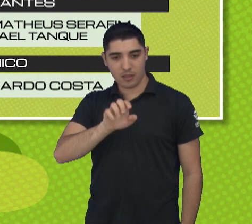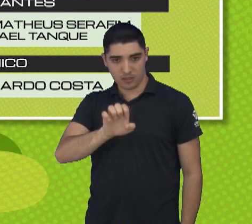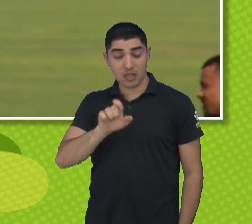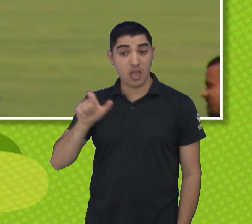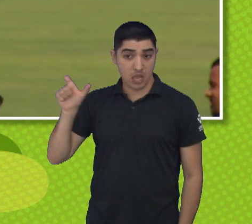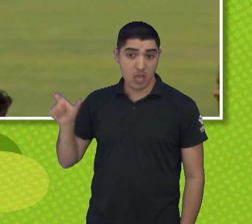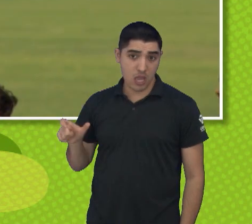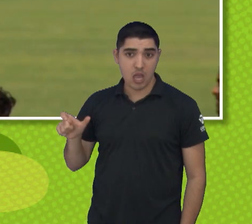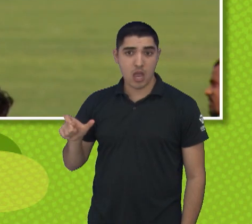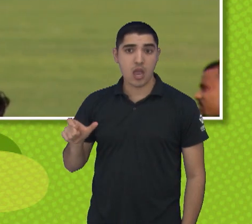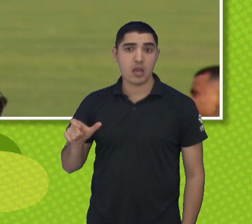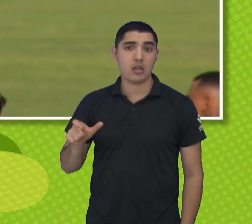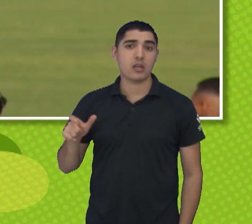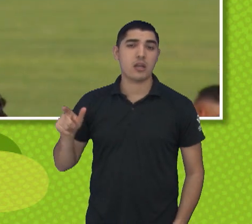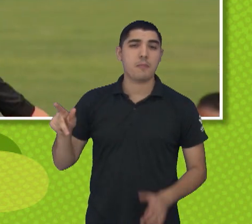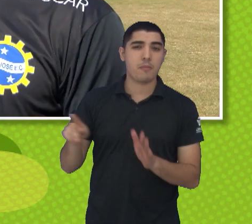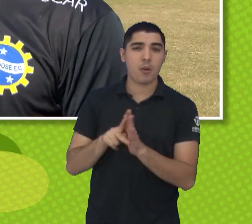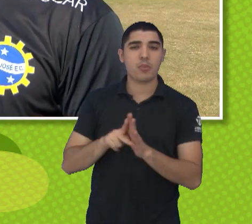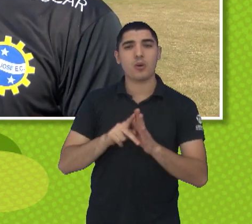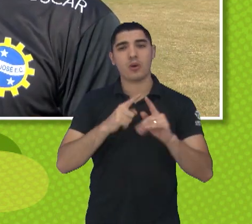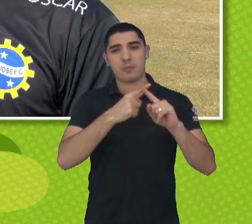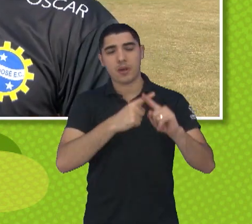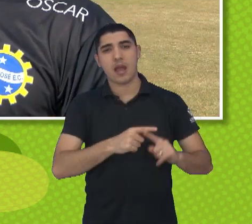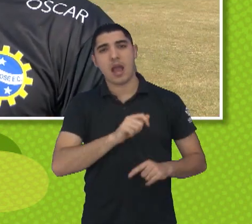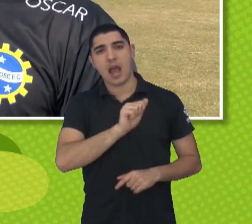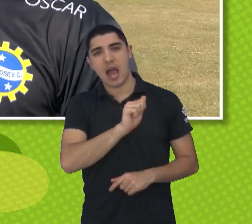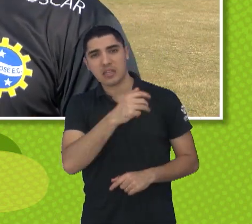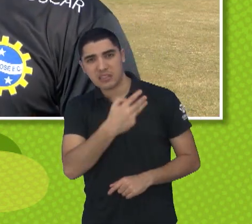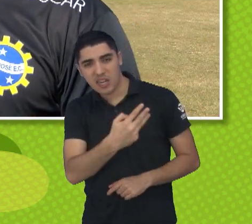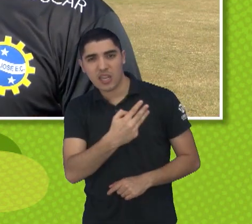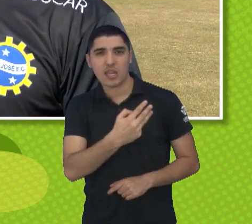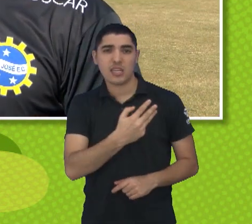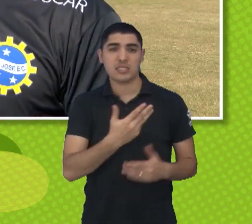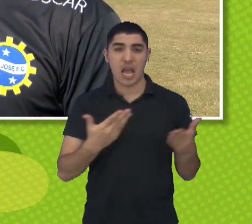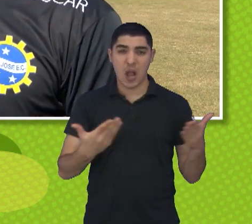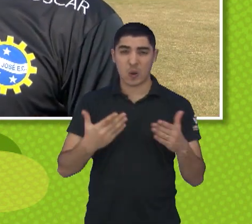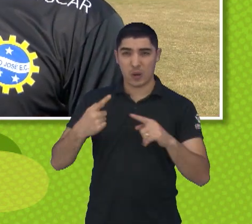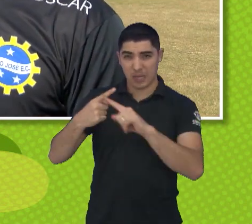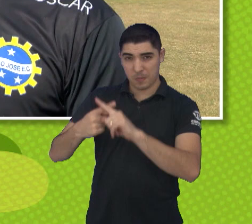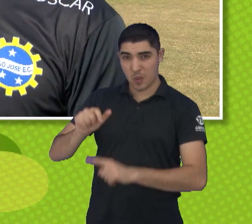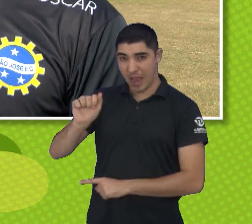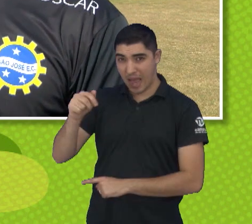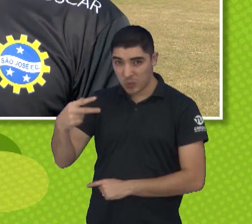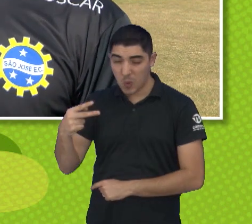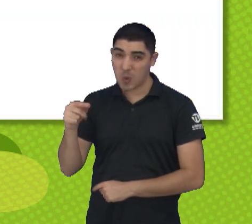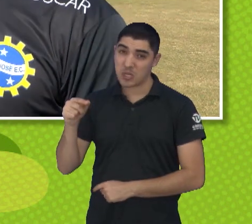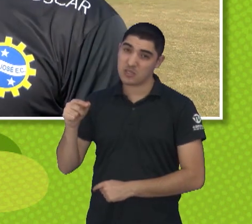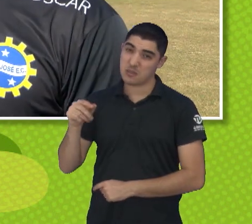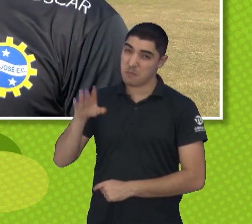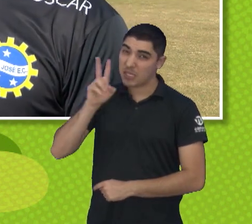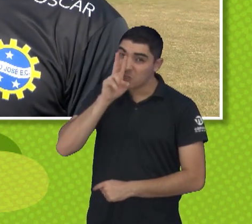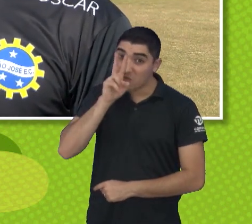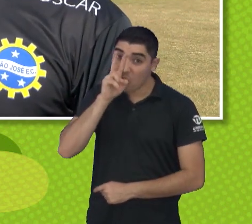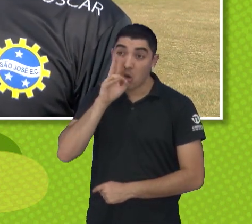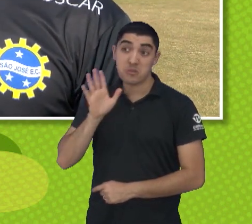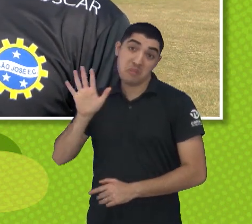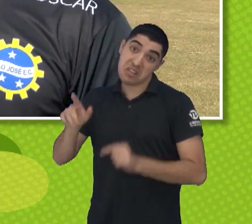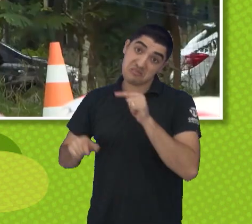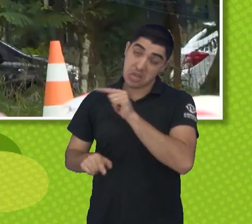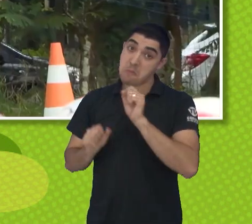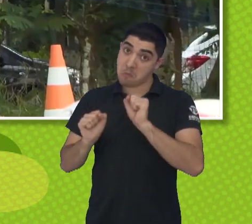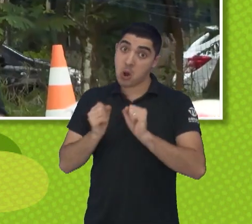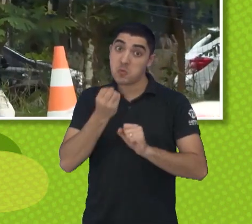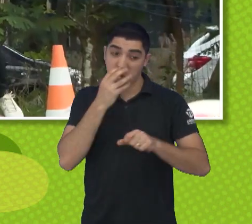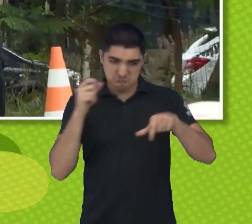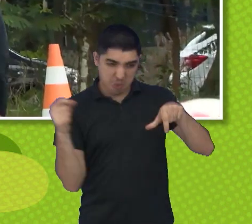um jogador mais de Série A3, talvez Série A2, para ele talvez seja um nível acima, mas ele pode calar minha boca também, enfim, fazer